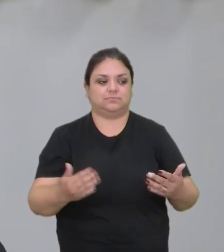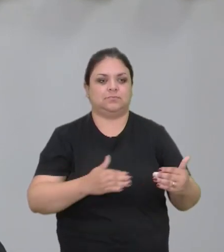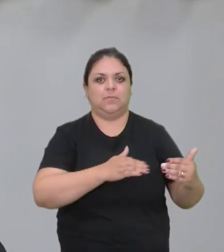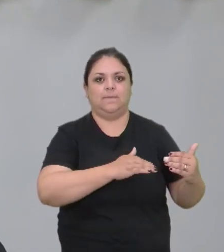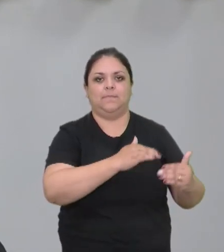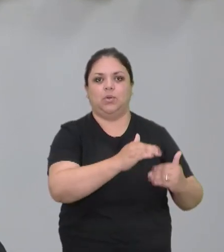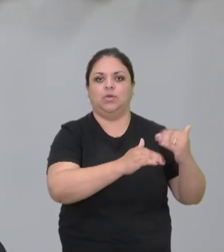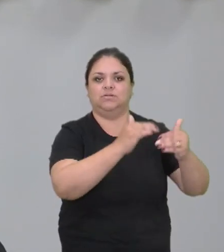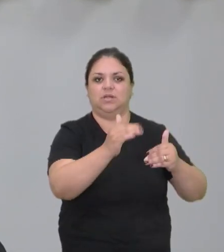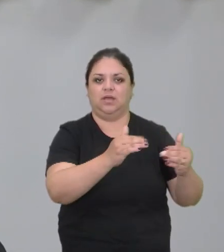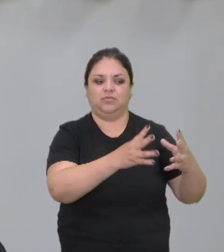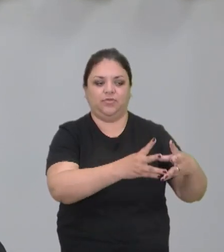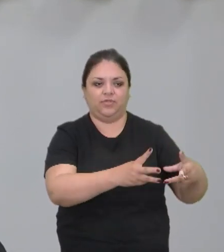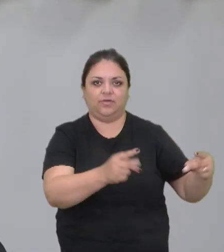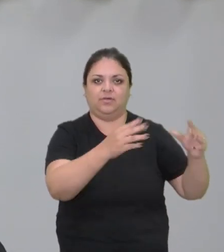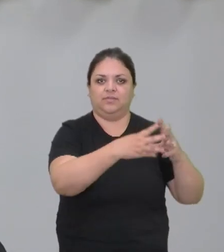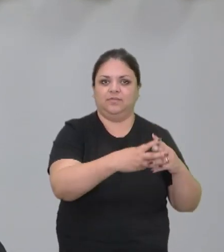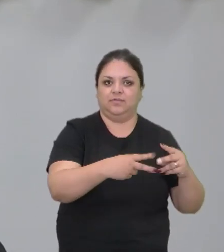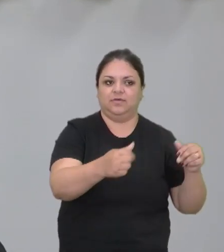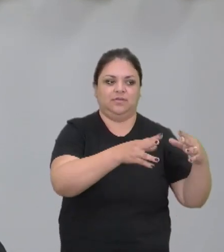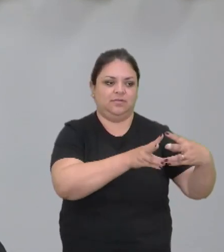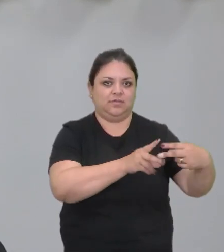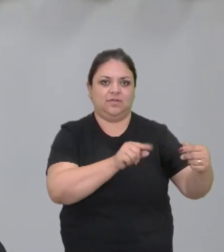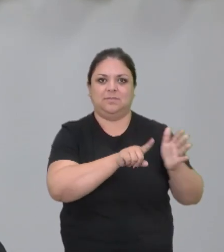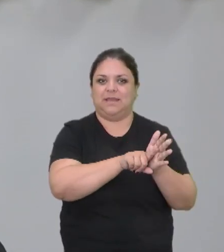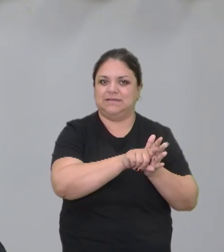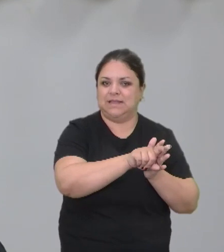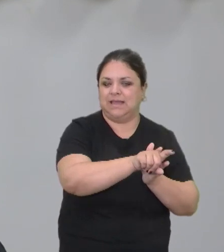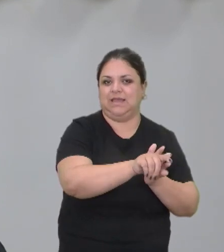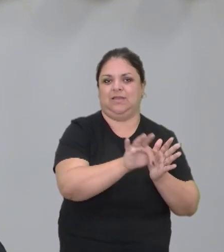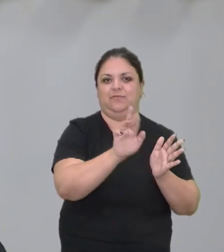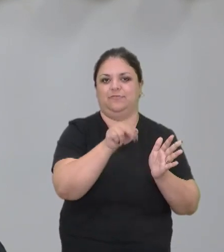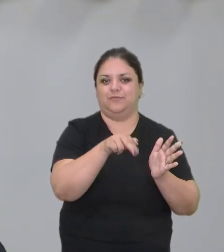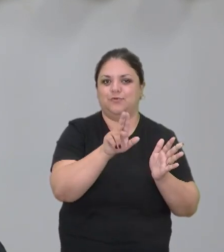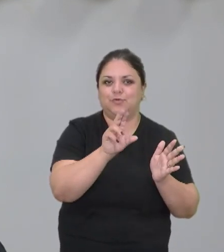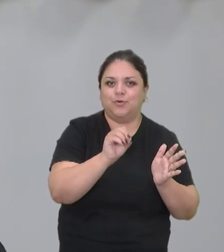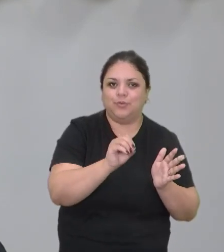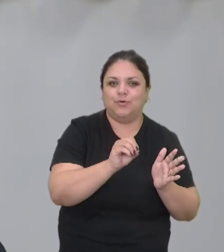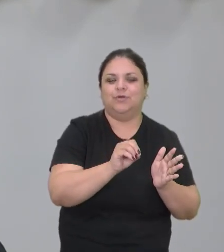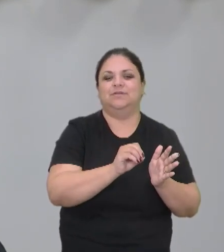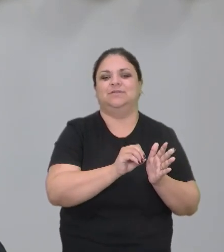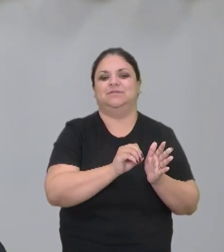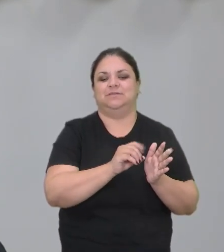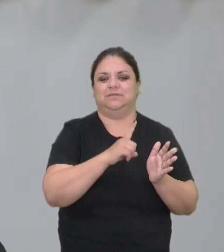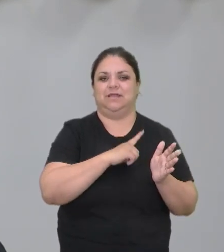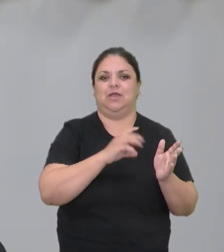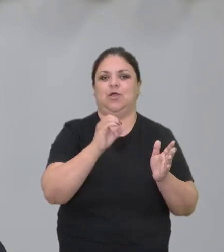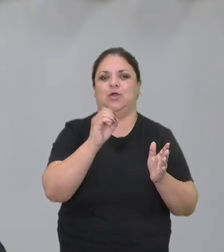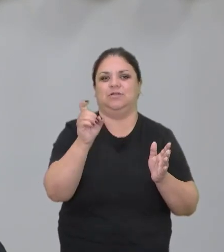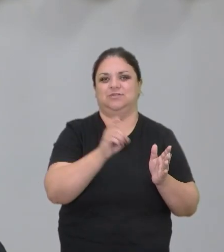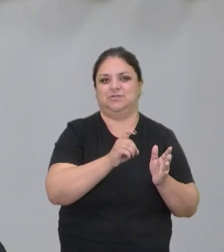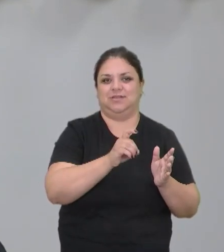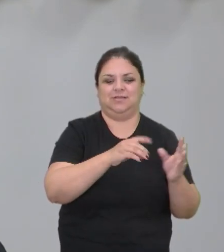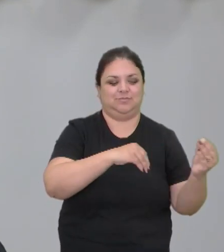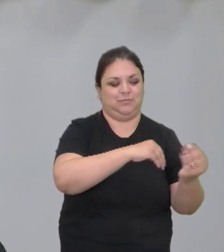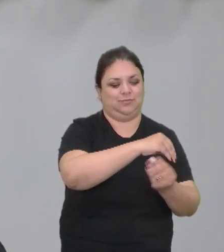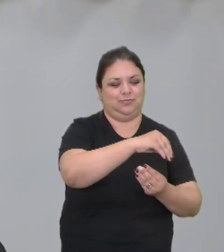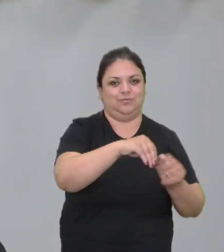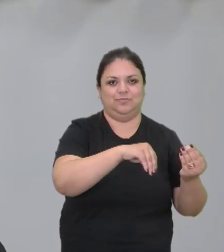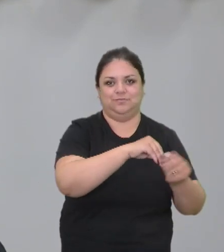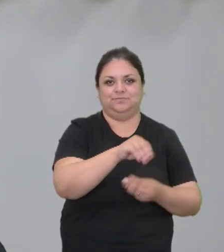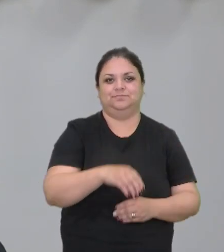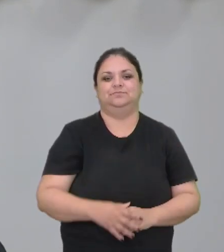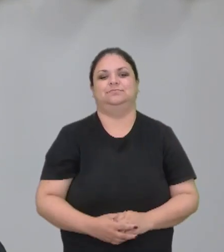decomposição feita por bactérias e fungos, né, é na presença de oxigênio, que pega, né, ou